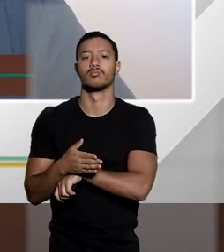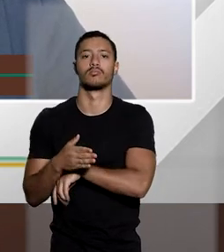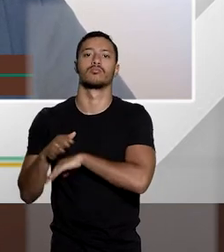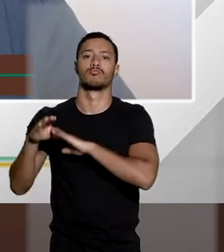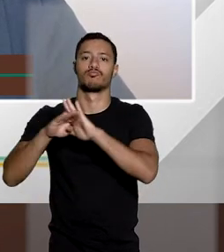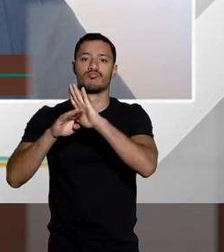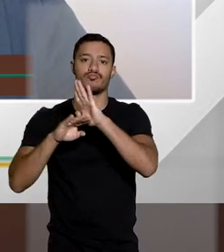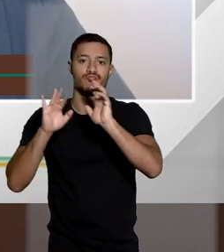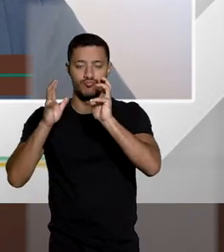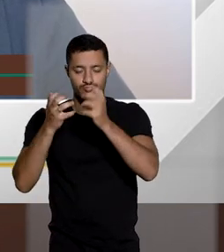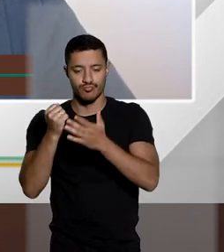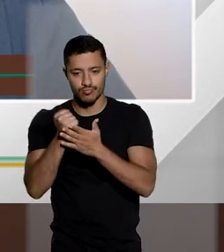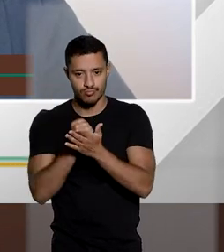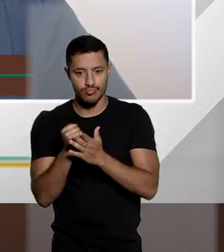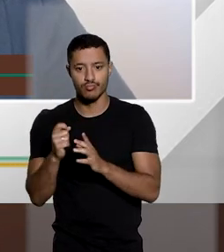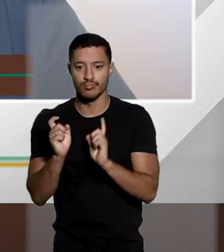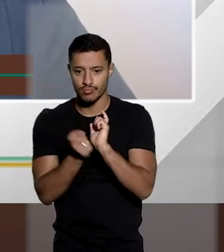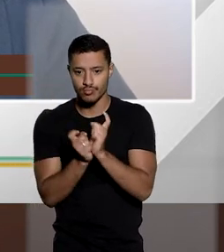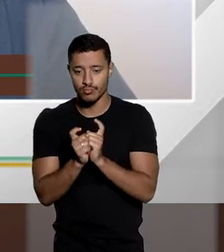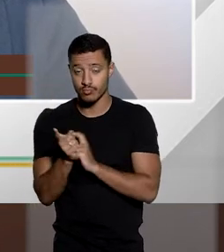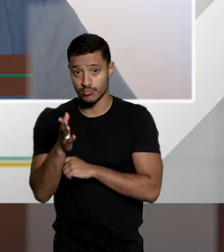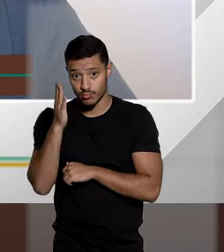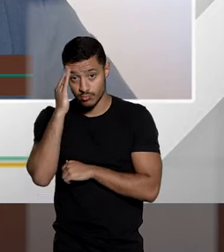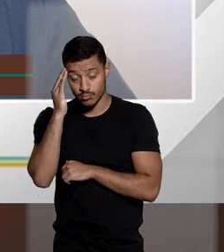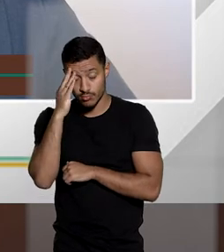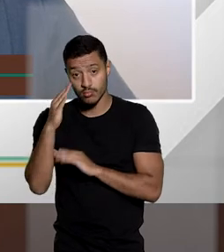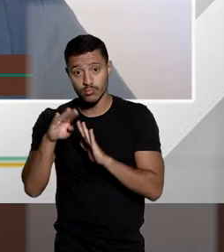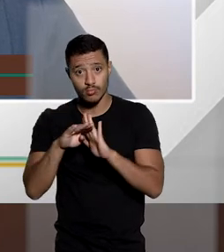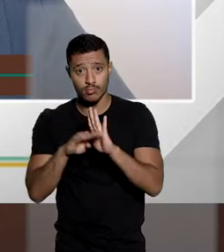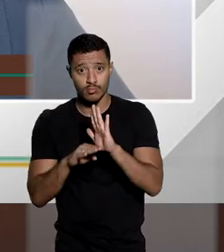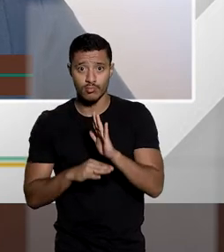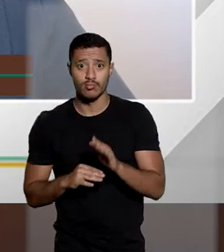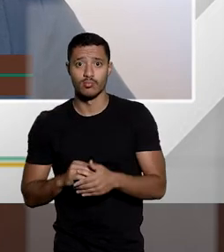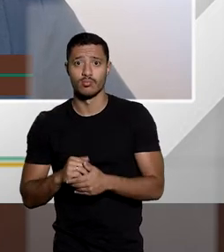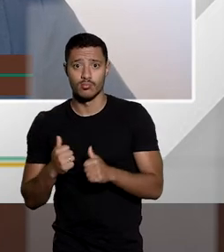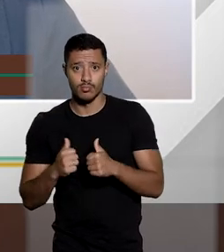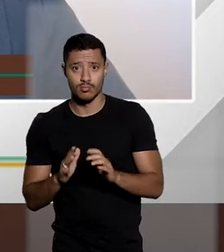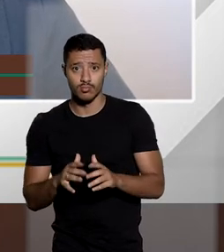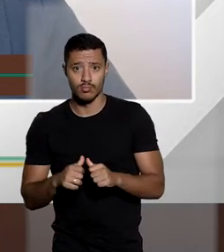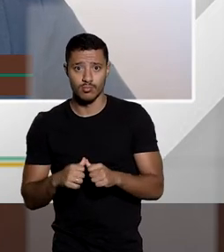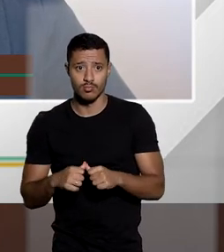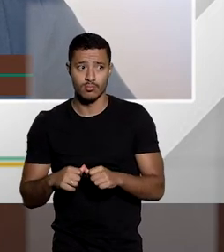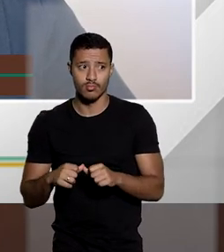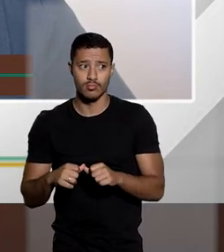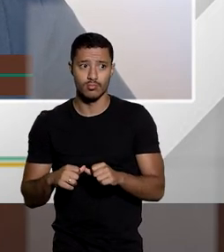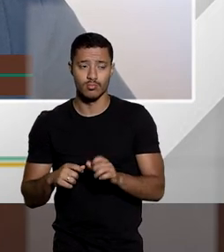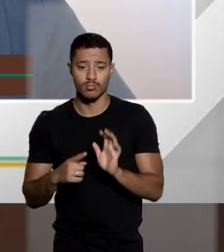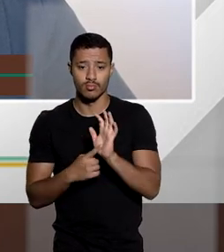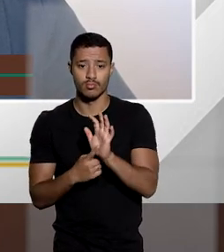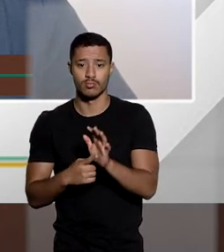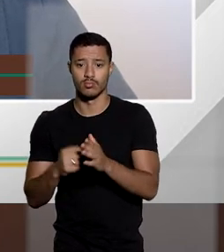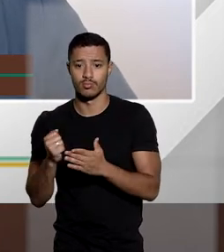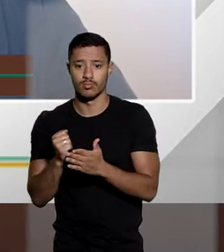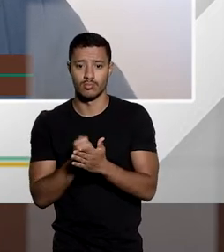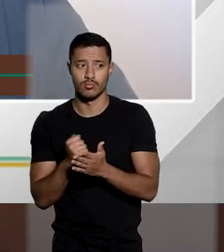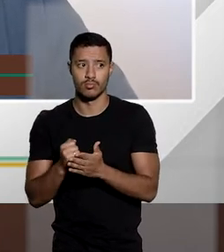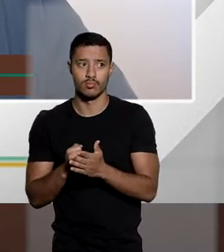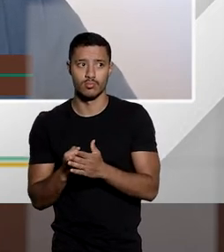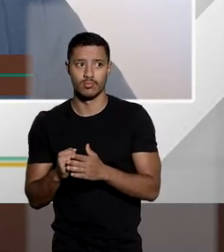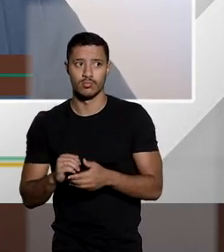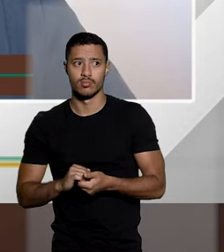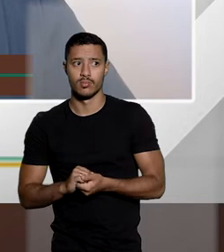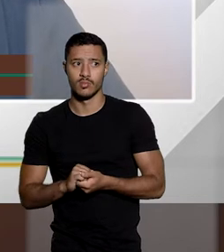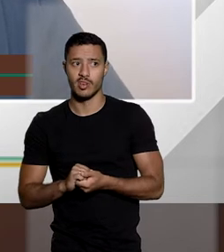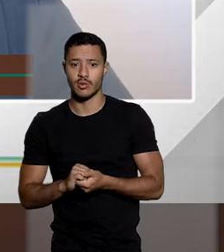licitação e celebrar contrato com a administração já sabe quais são as cláusulas que já estão pré-estabelecidas contratualmente. E essa não